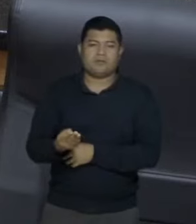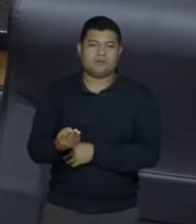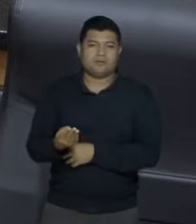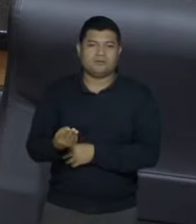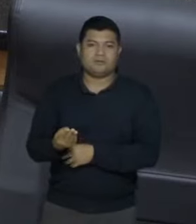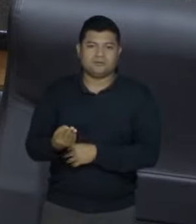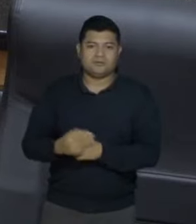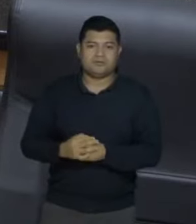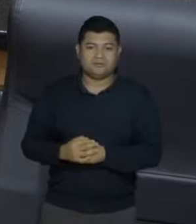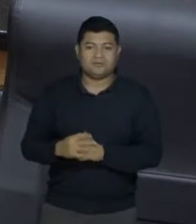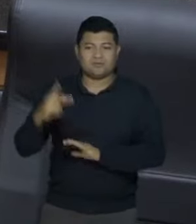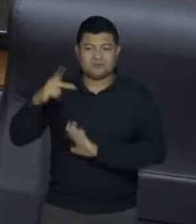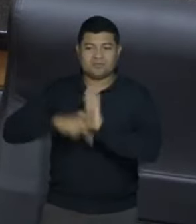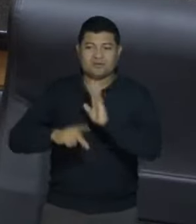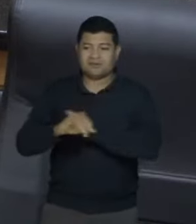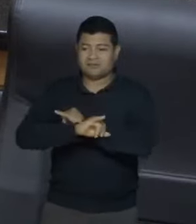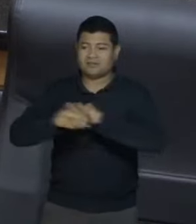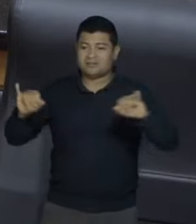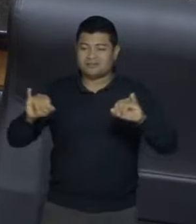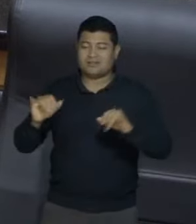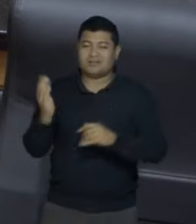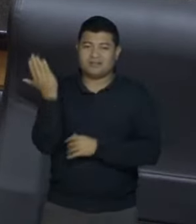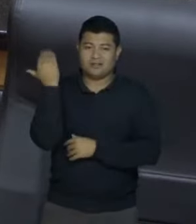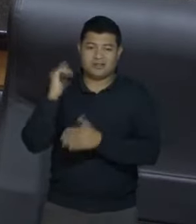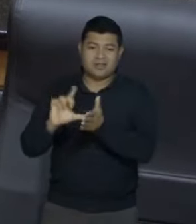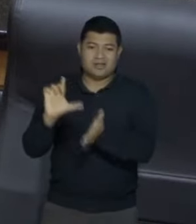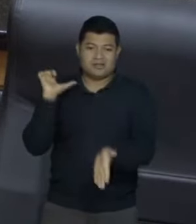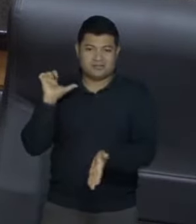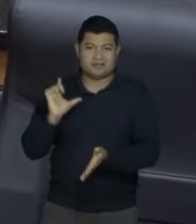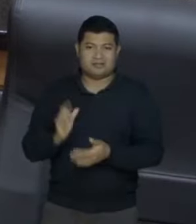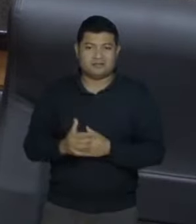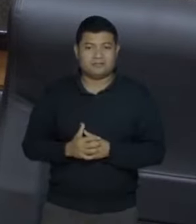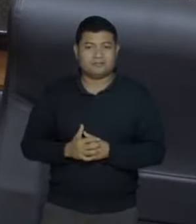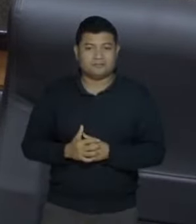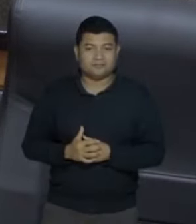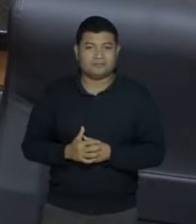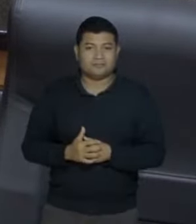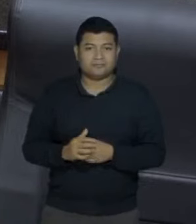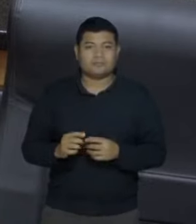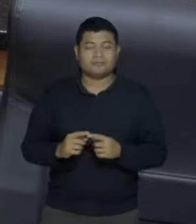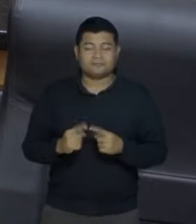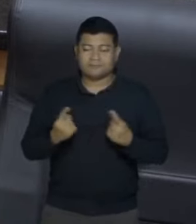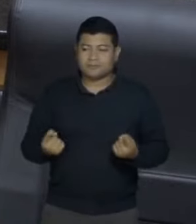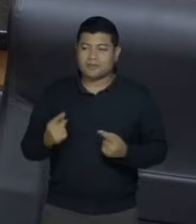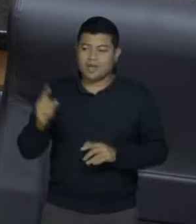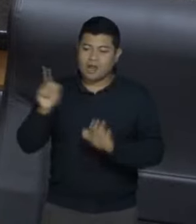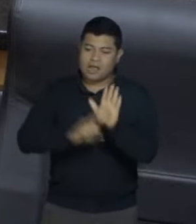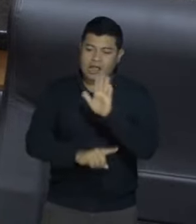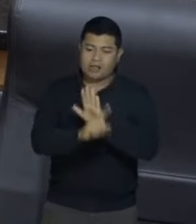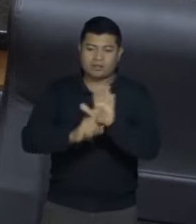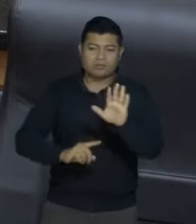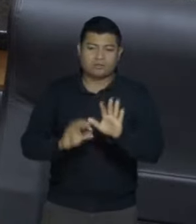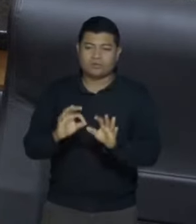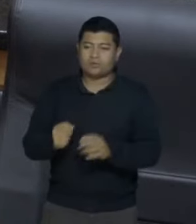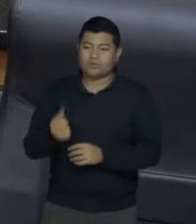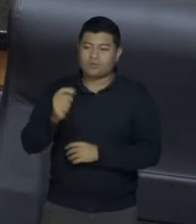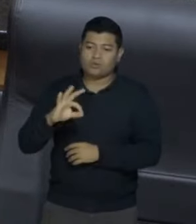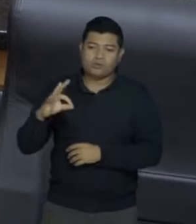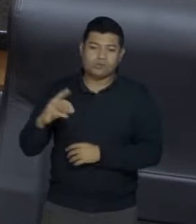trezentos que tinha dado ou seja cancelou quase tudo um bilhão de reais